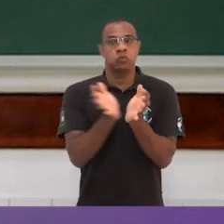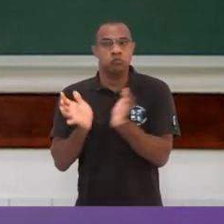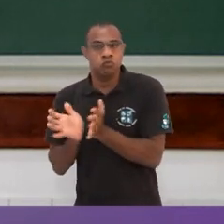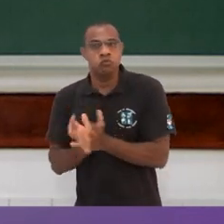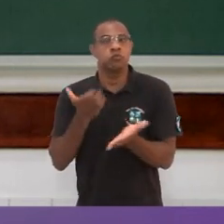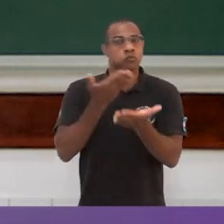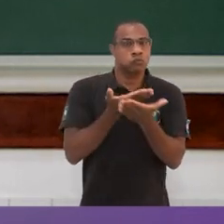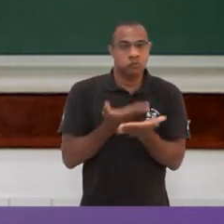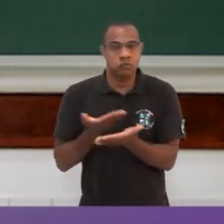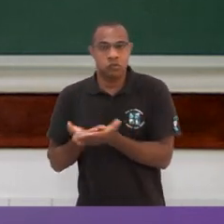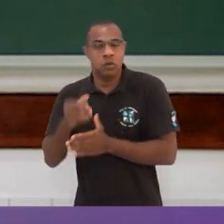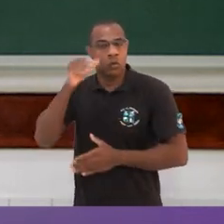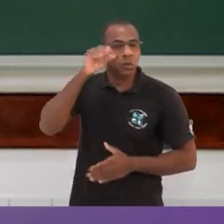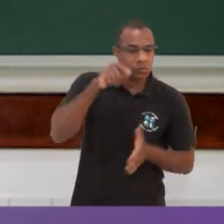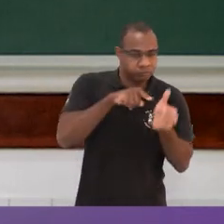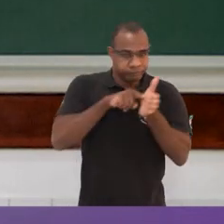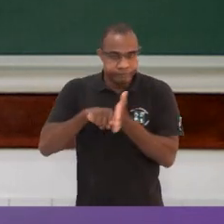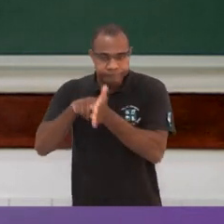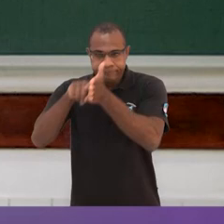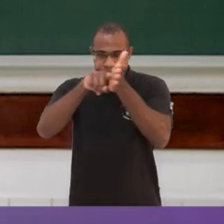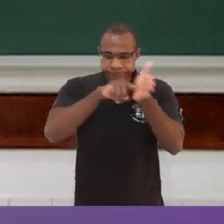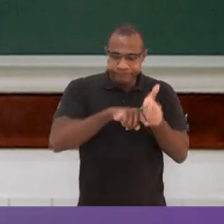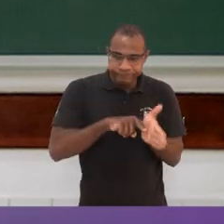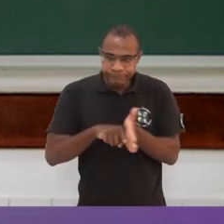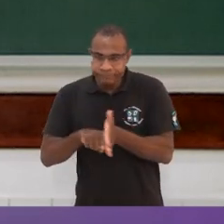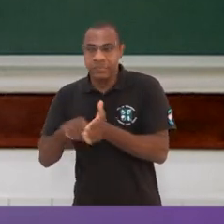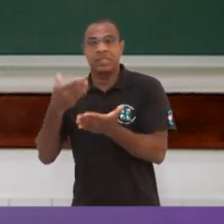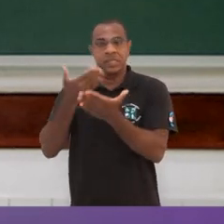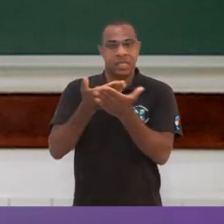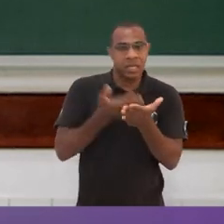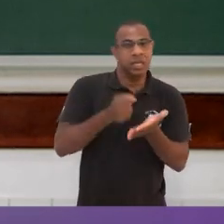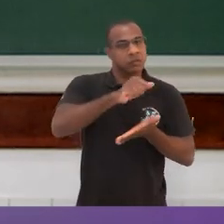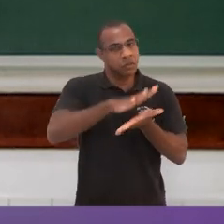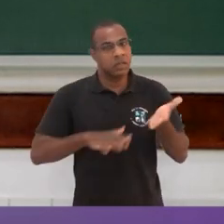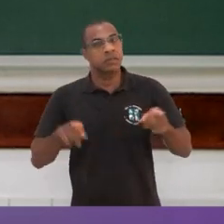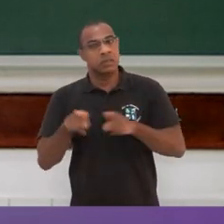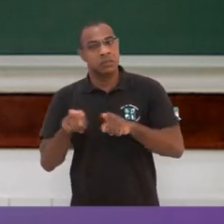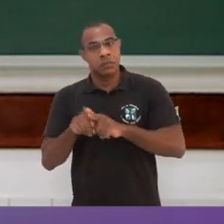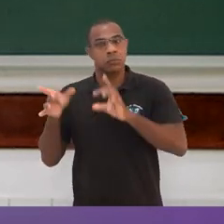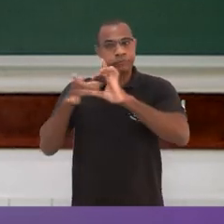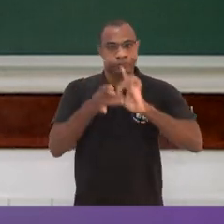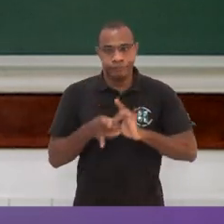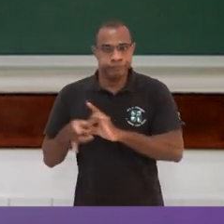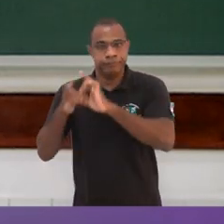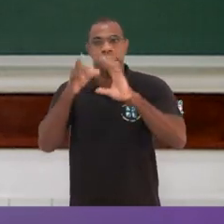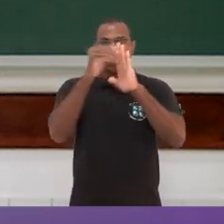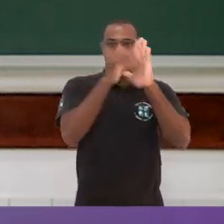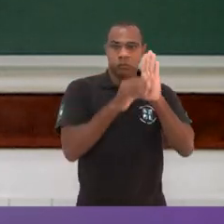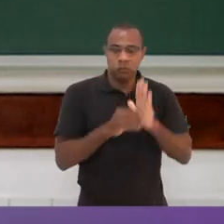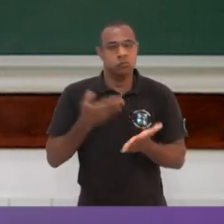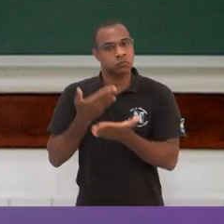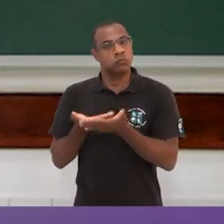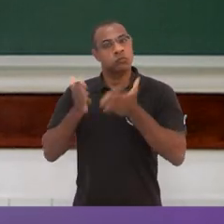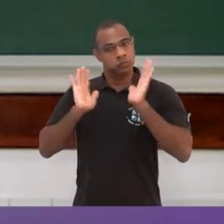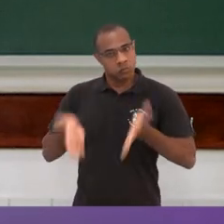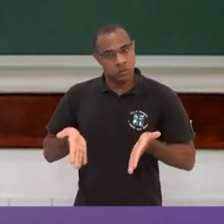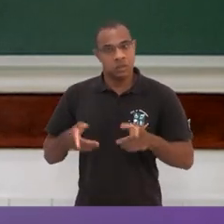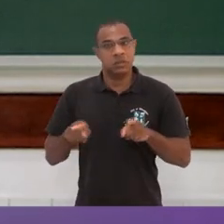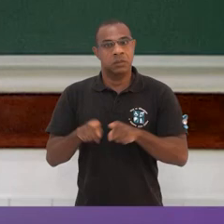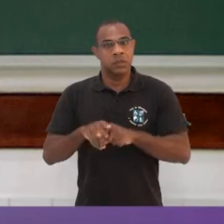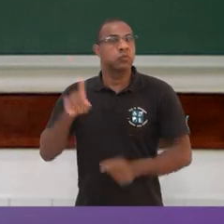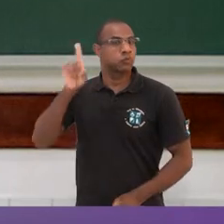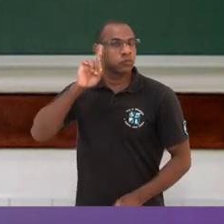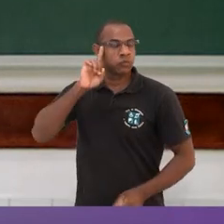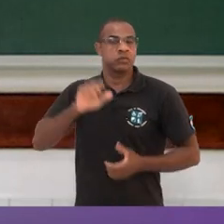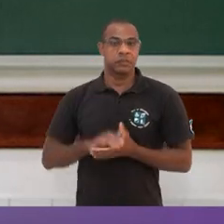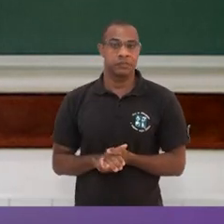a curiosidade científica por meio de aulas e atividades que relacionam os conteúdos estudados com o